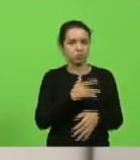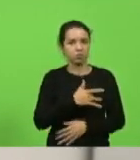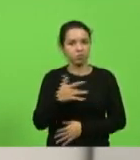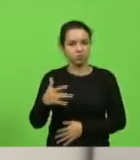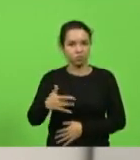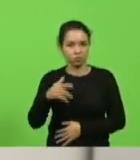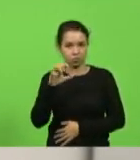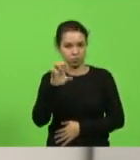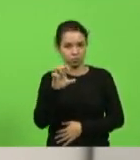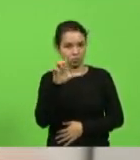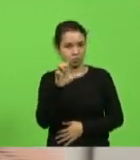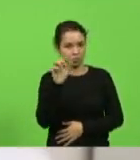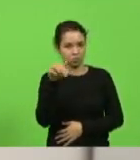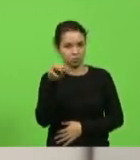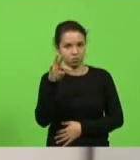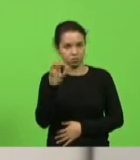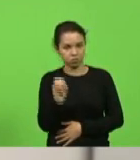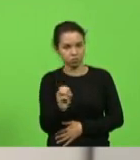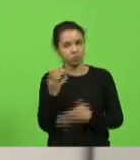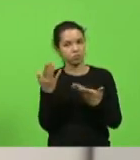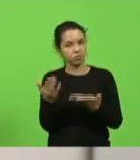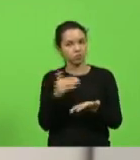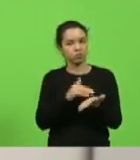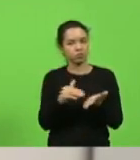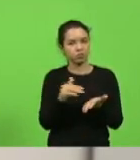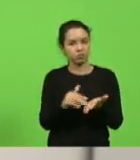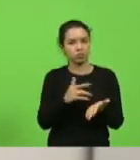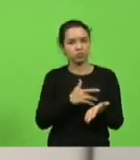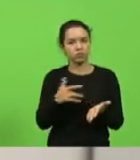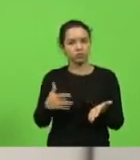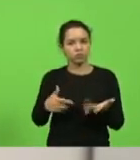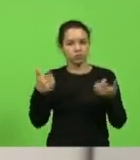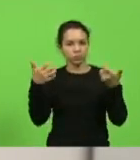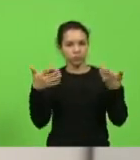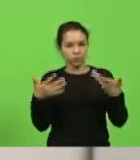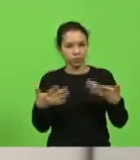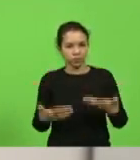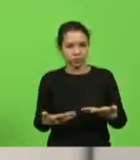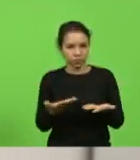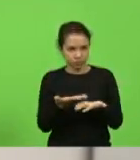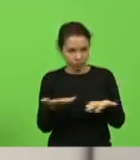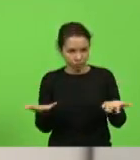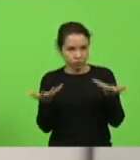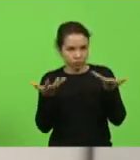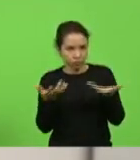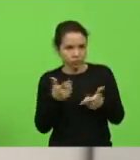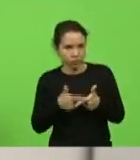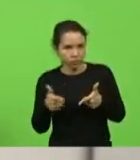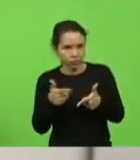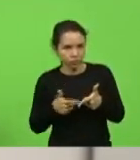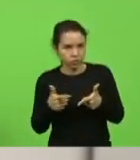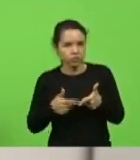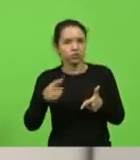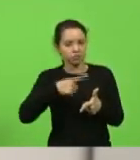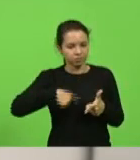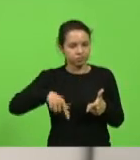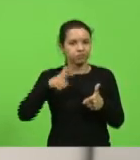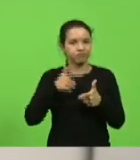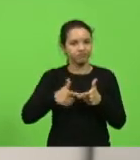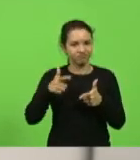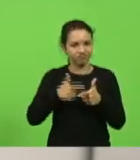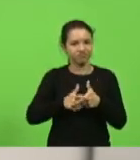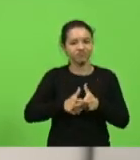próprio secretário de Saúde destacou, abre aspas, "Vocês querem problema? Temos um problemão a